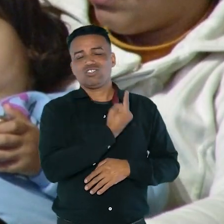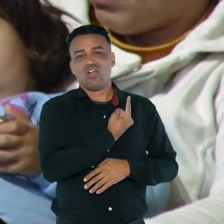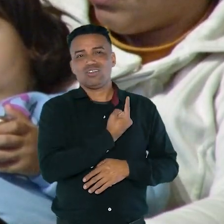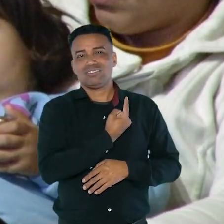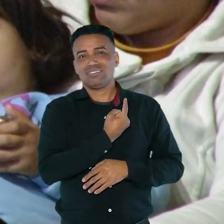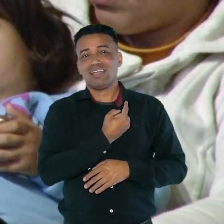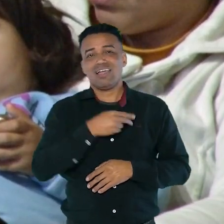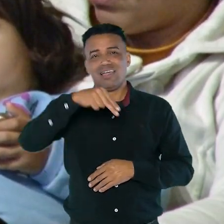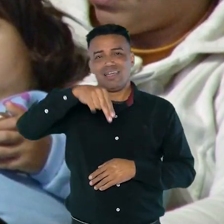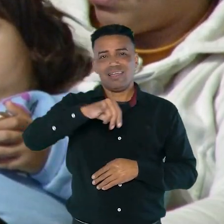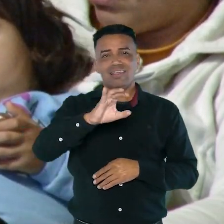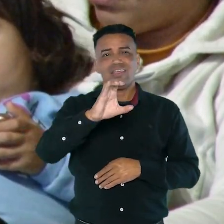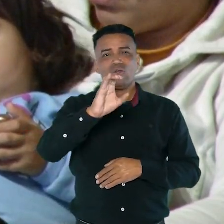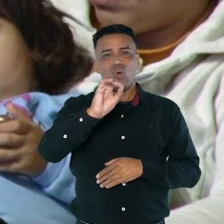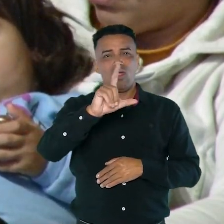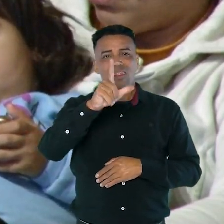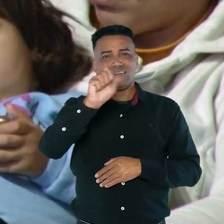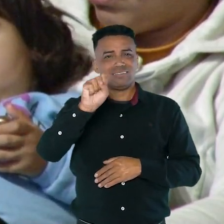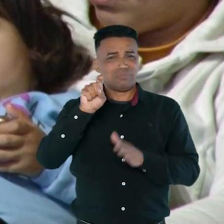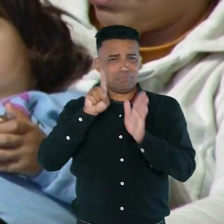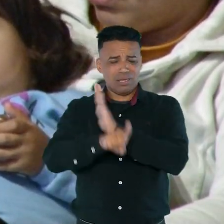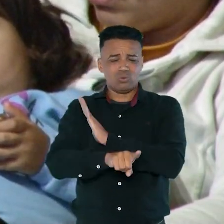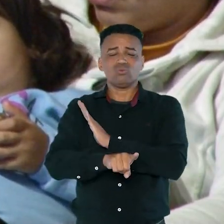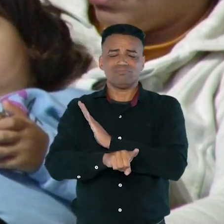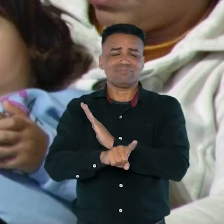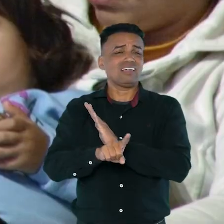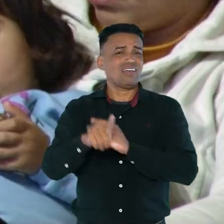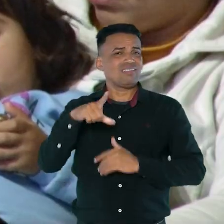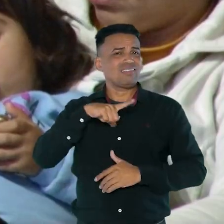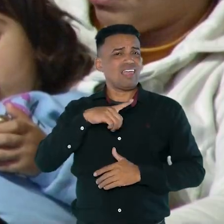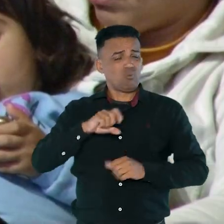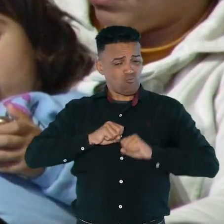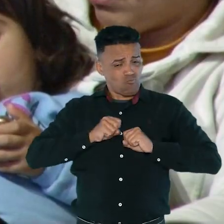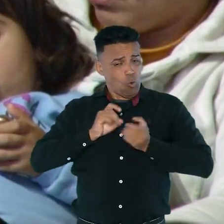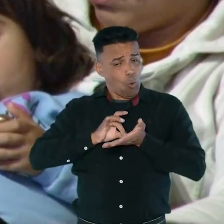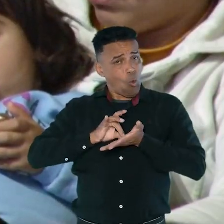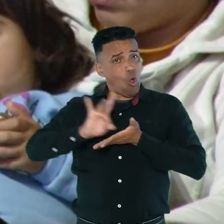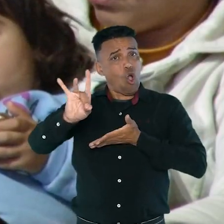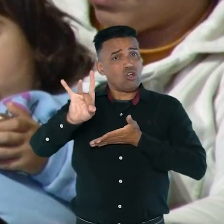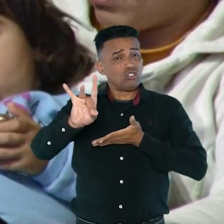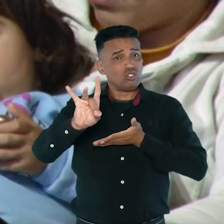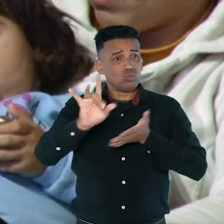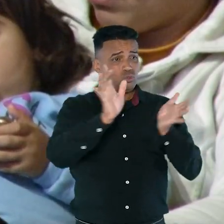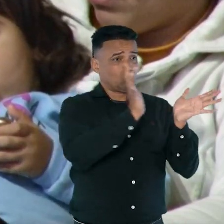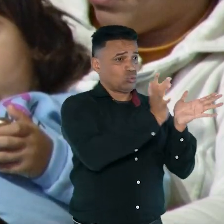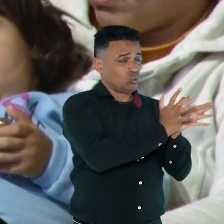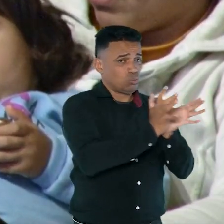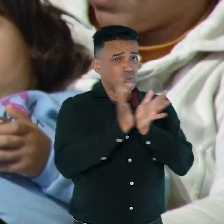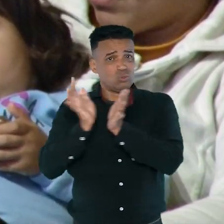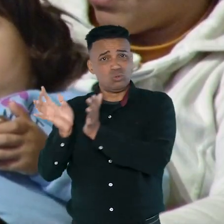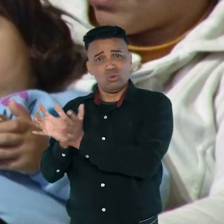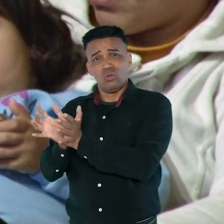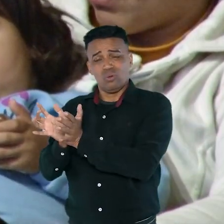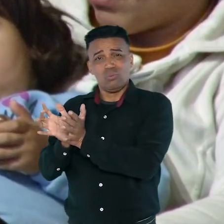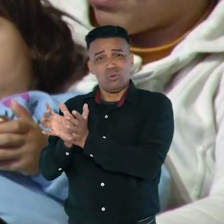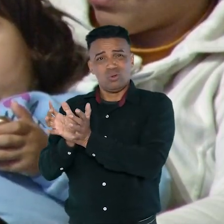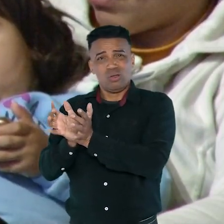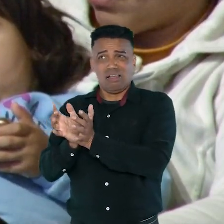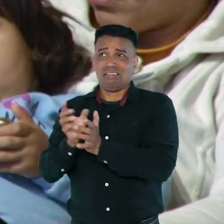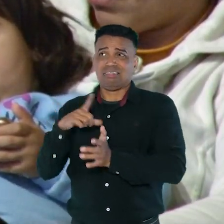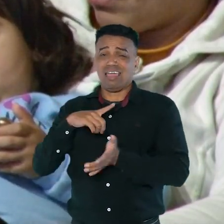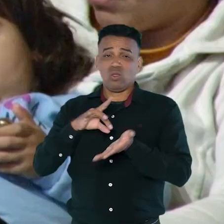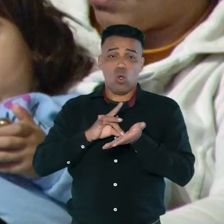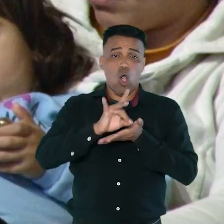que o Nicolas perguntou ali, a gente vê que há um ódio que era entre 2 povos, agora, no meio da gente, tem um